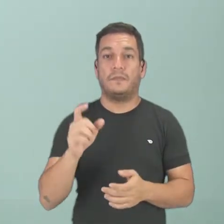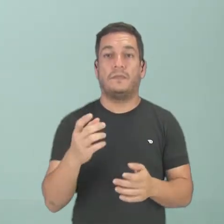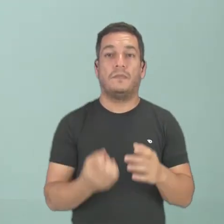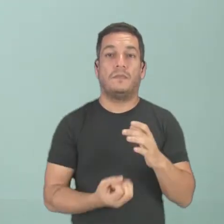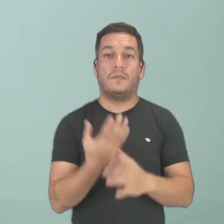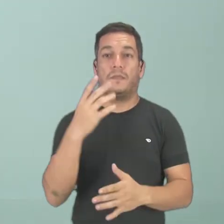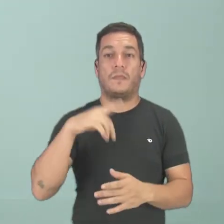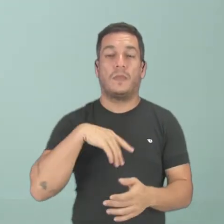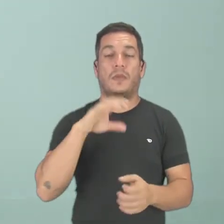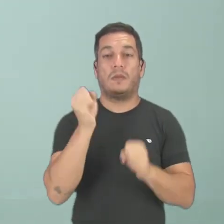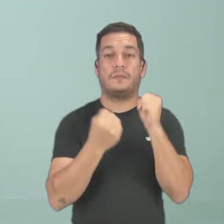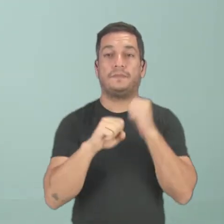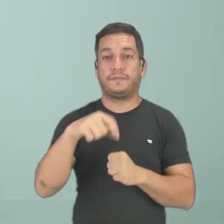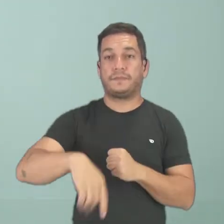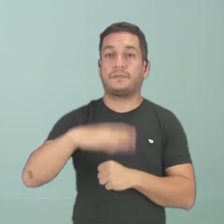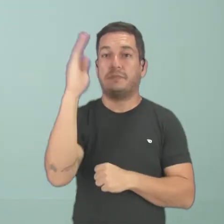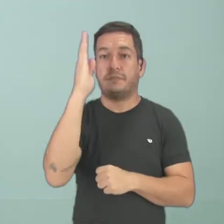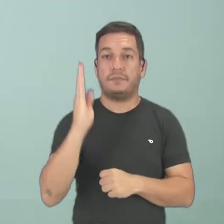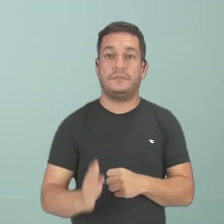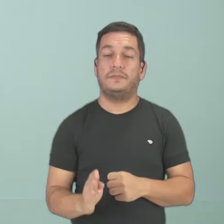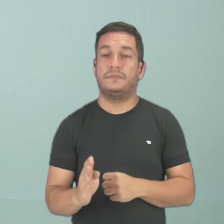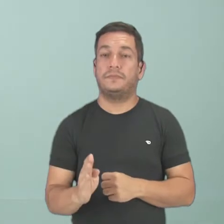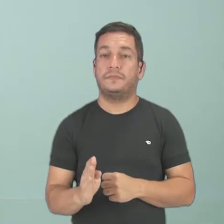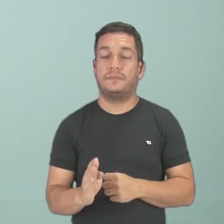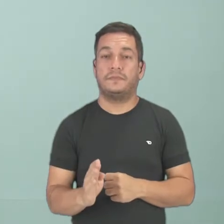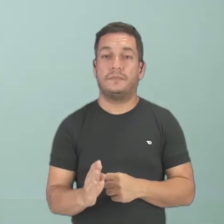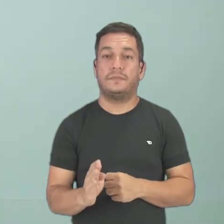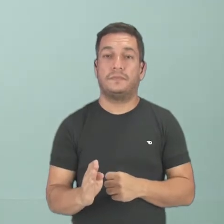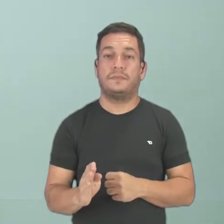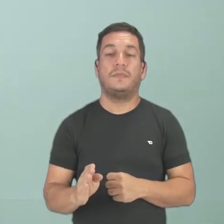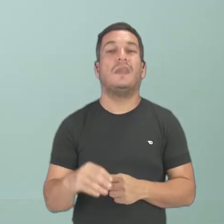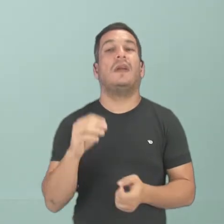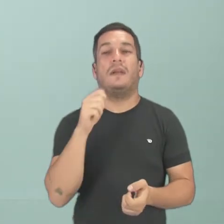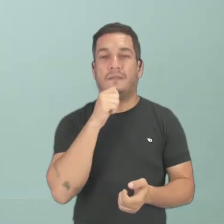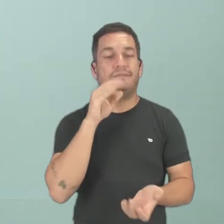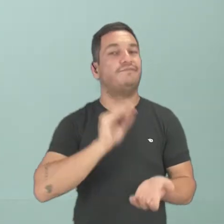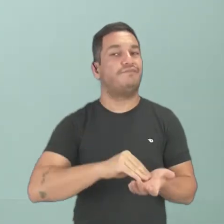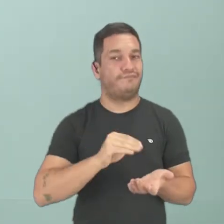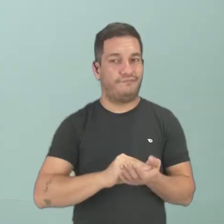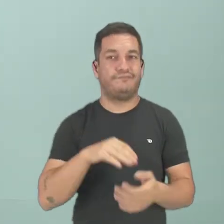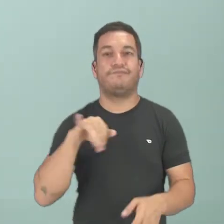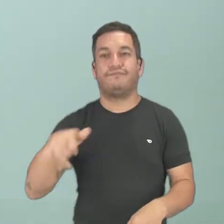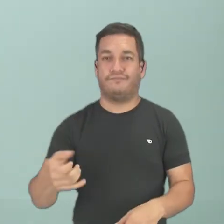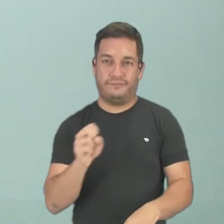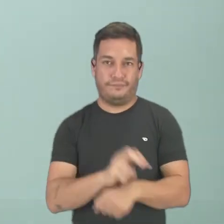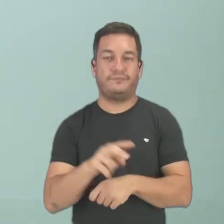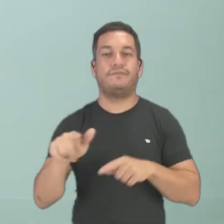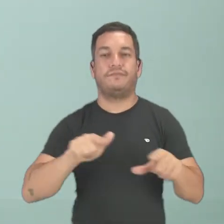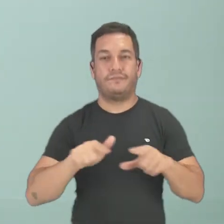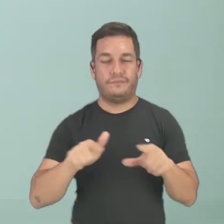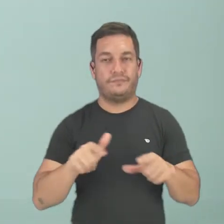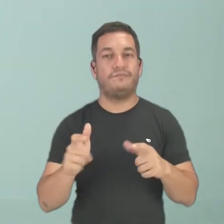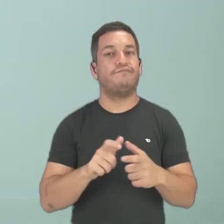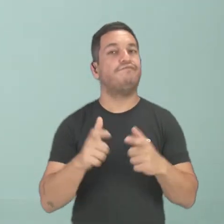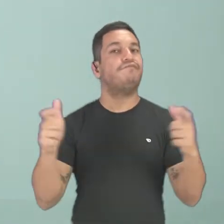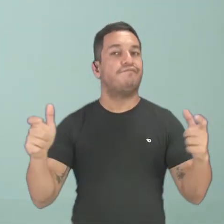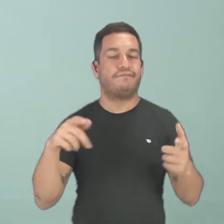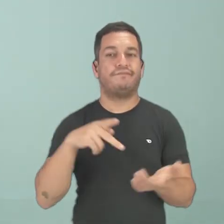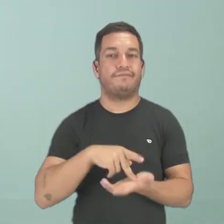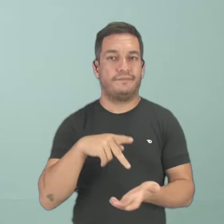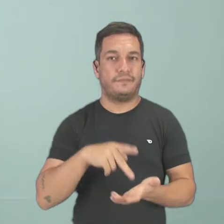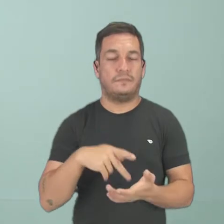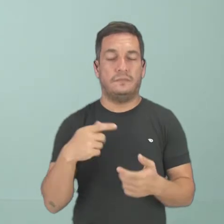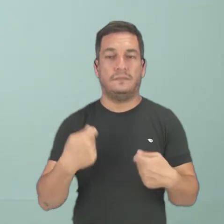dessas indústrias no nosso país, a questão do desemprego ainda é muito alta, exatamente por isso. E aí necessita-se